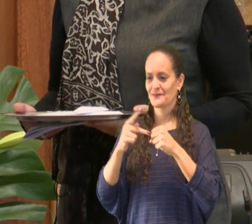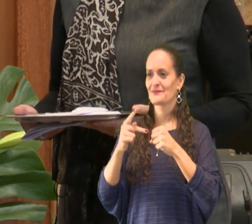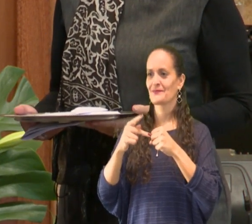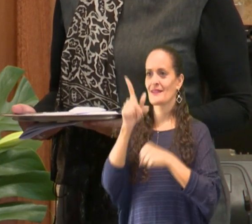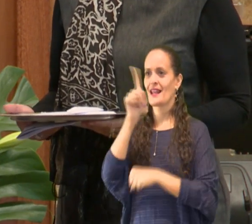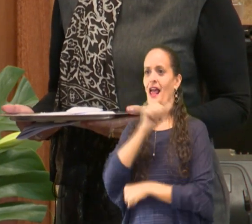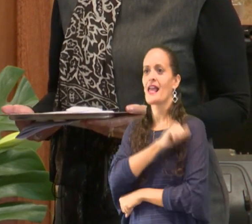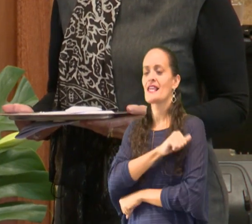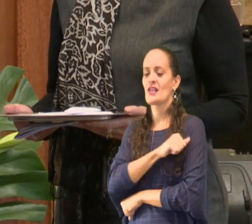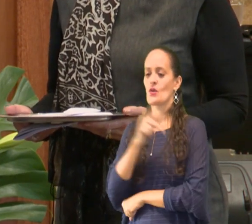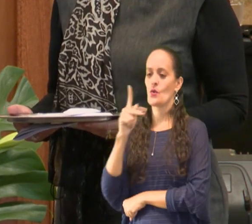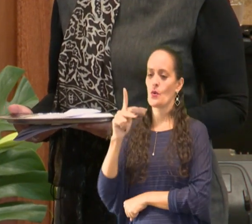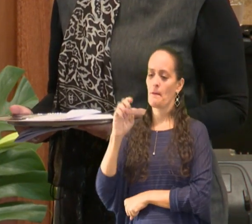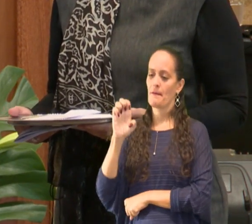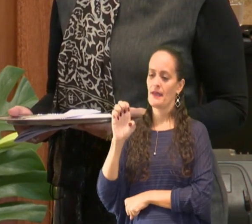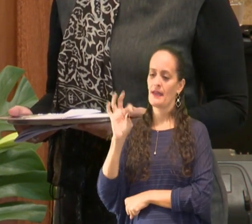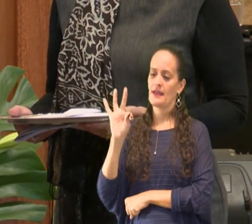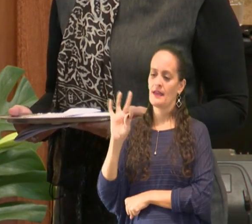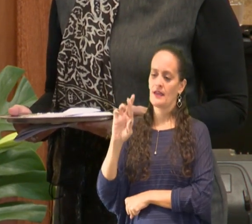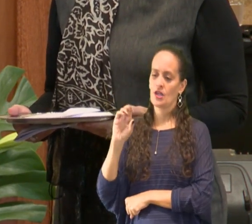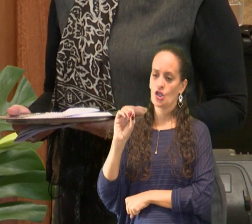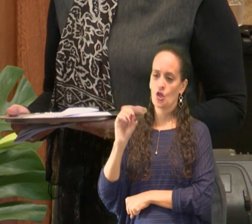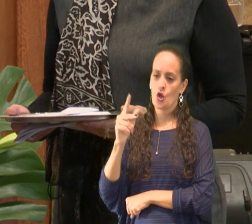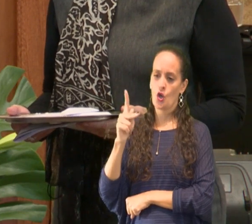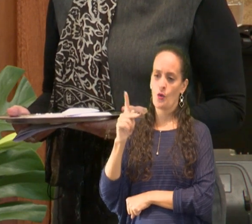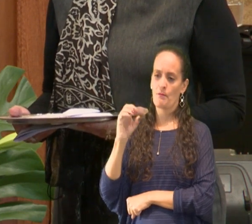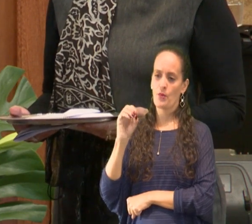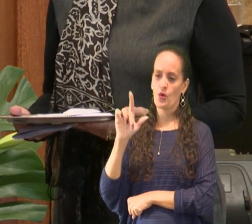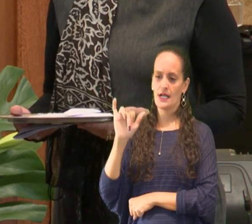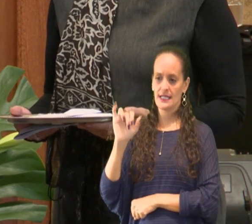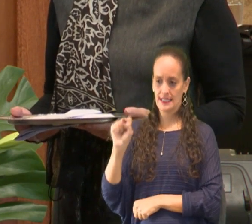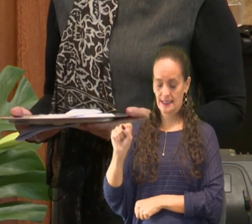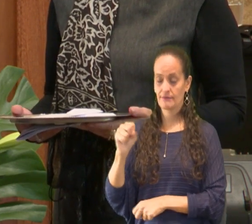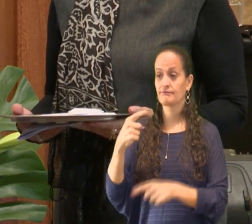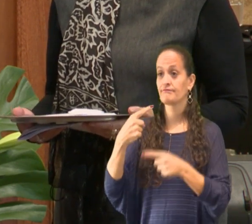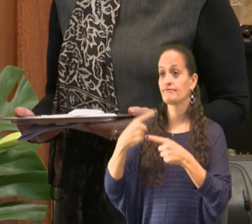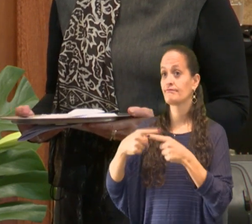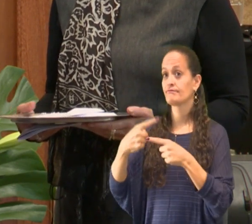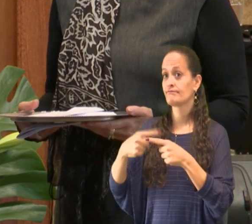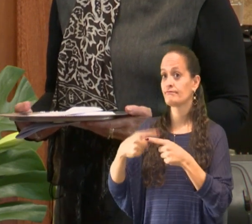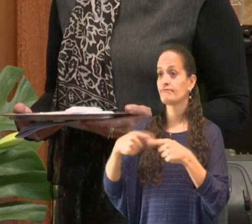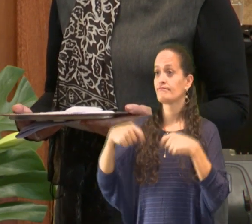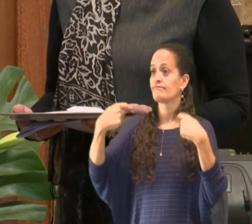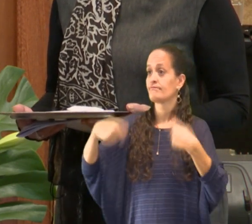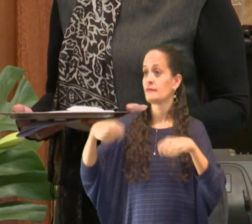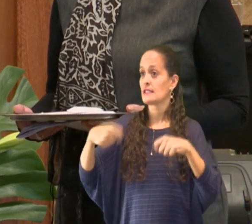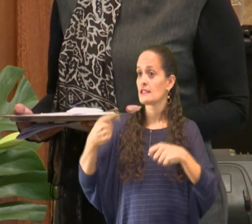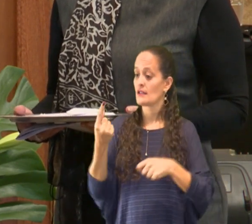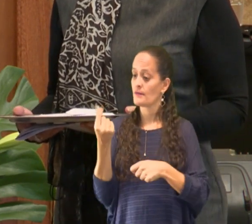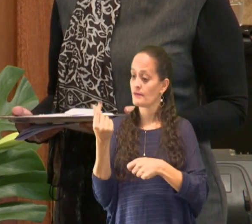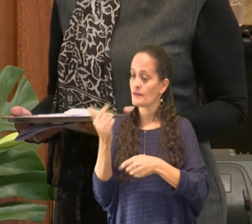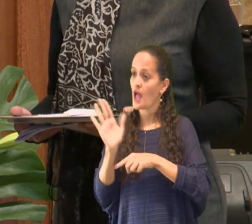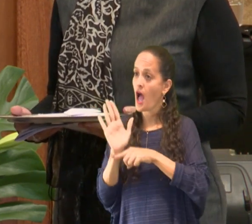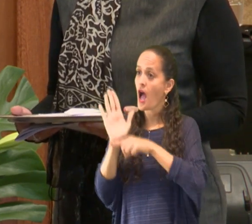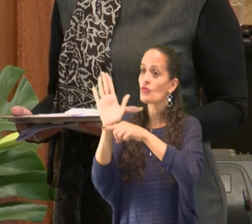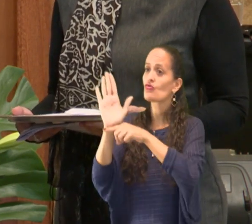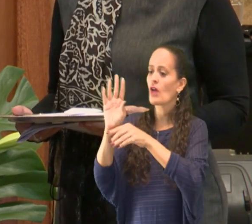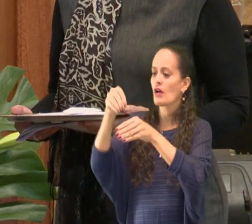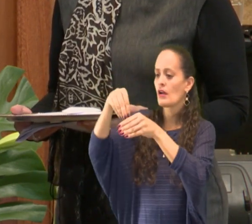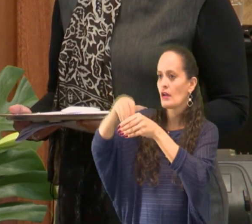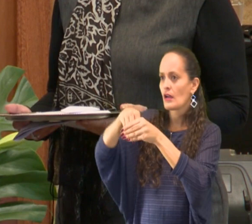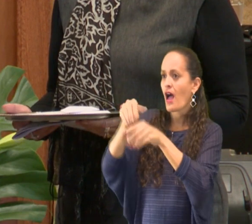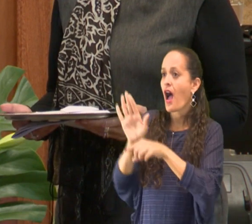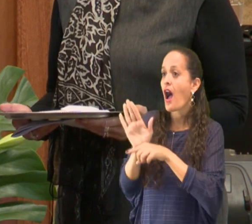também enviarmos alguma parte das nossas finanças de maneira voluntária